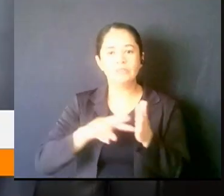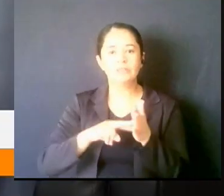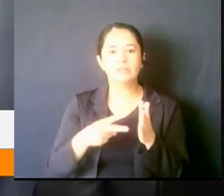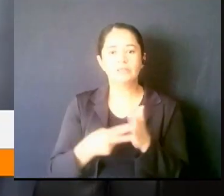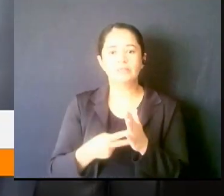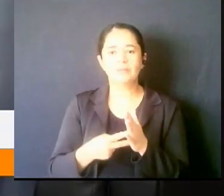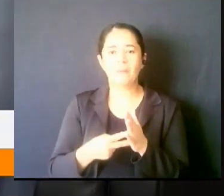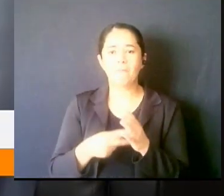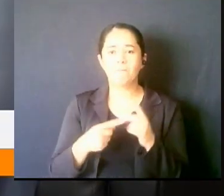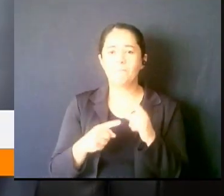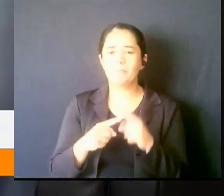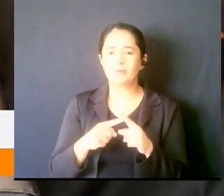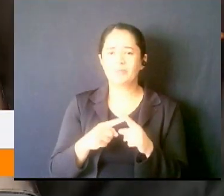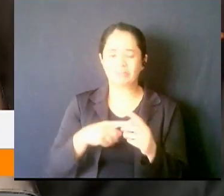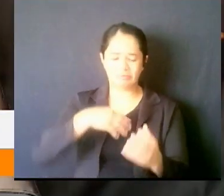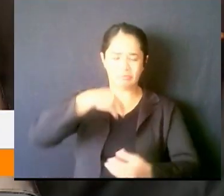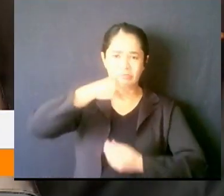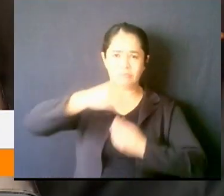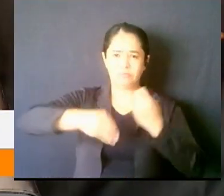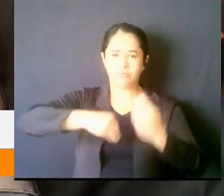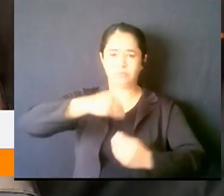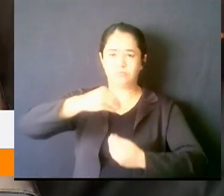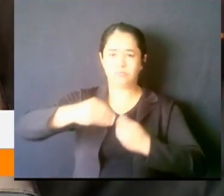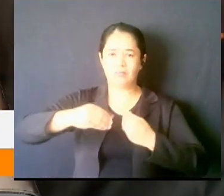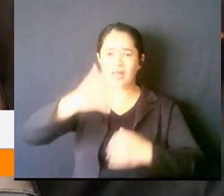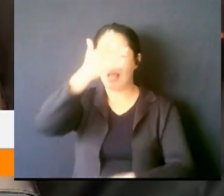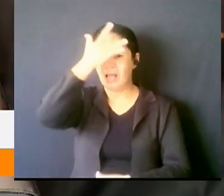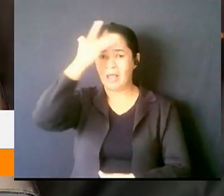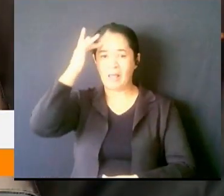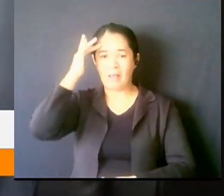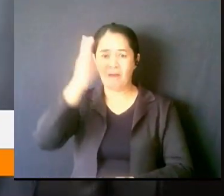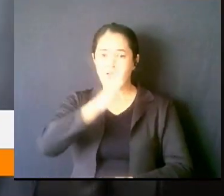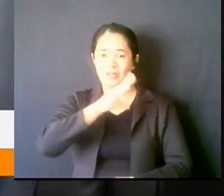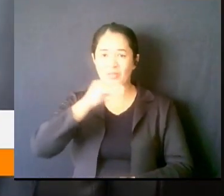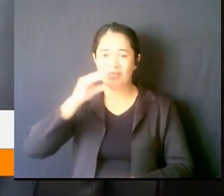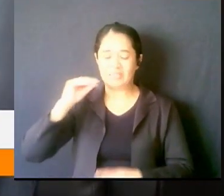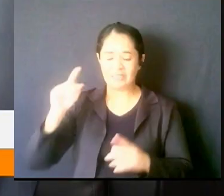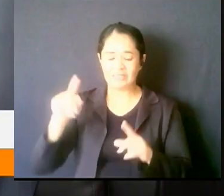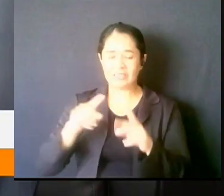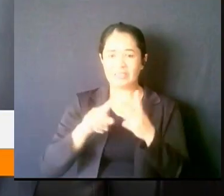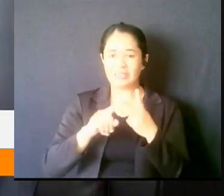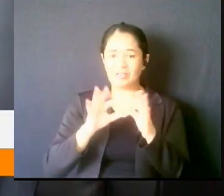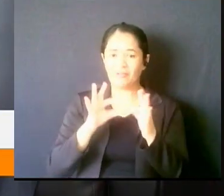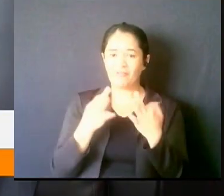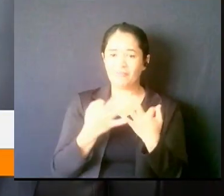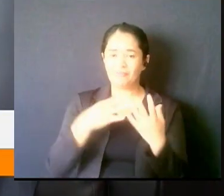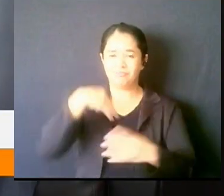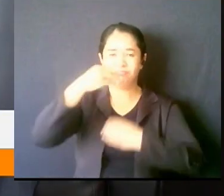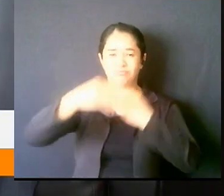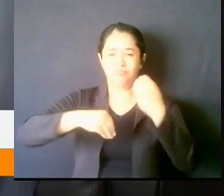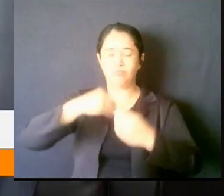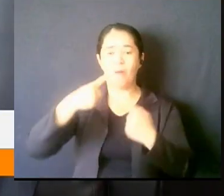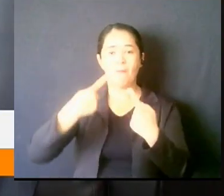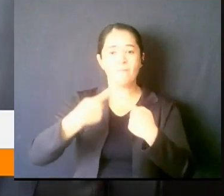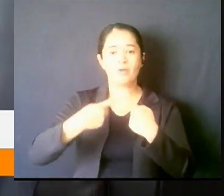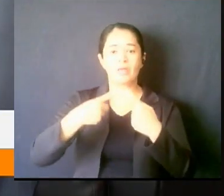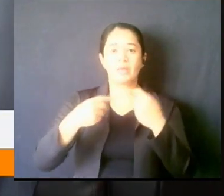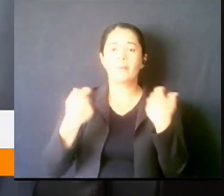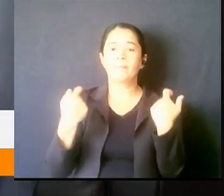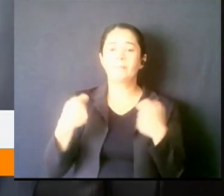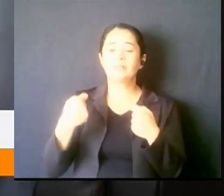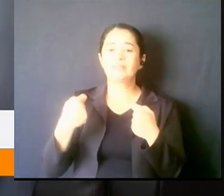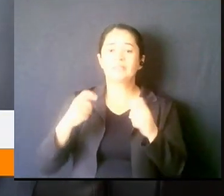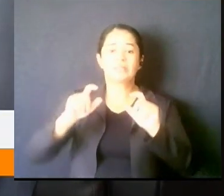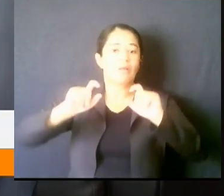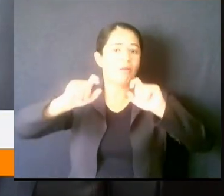desorganizar essa pessoa e essa família, que precisa ter toda uma condição de suporte